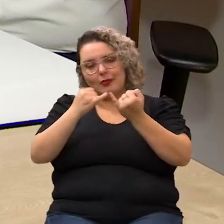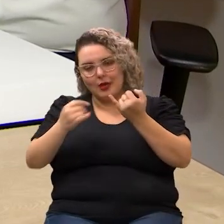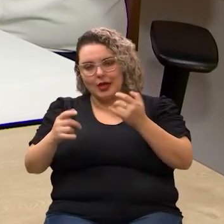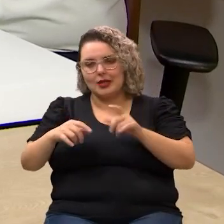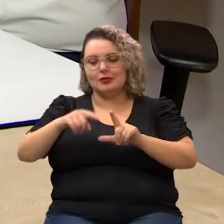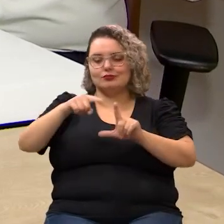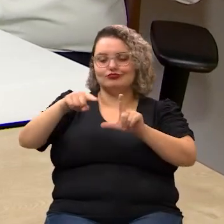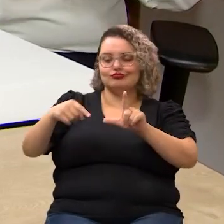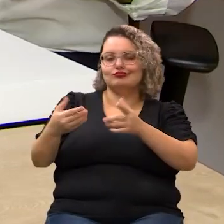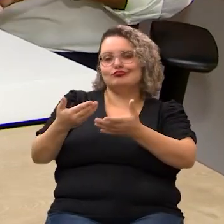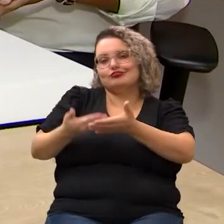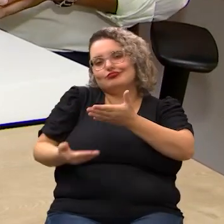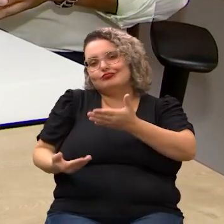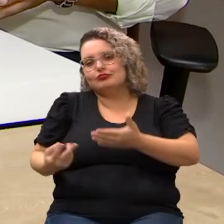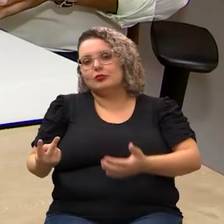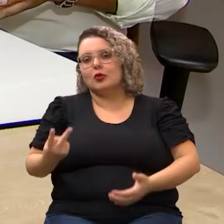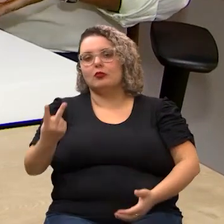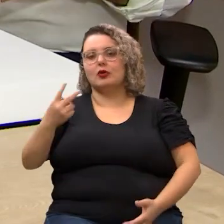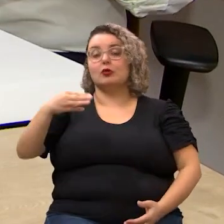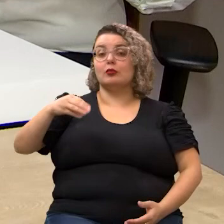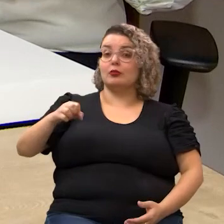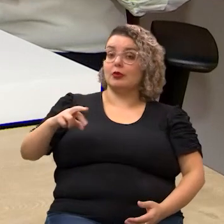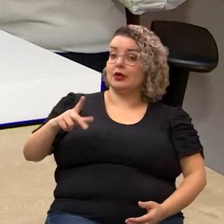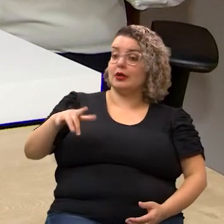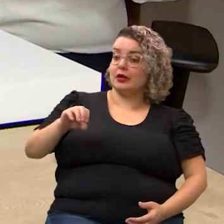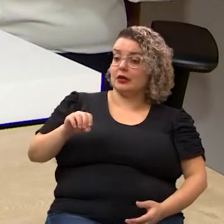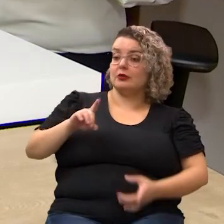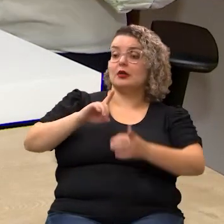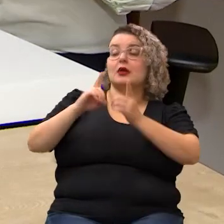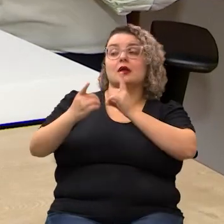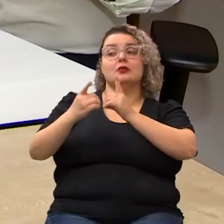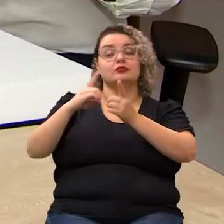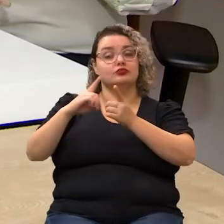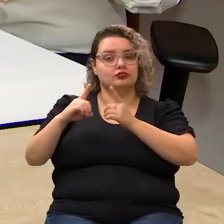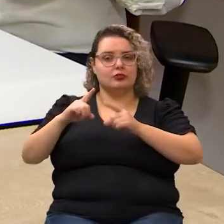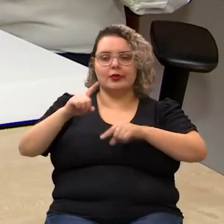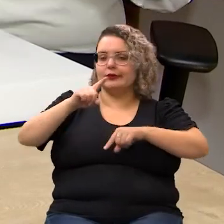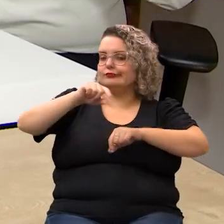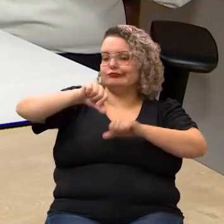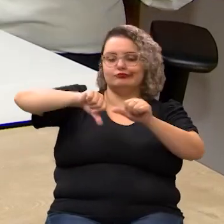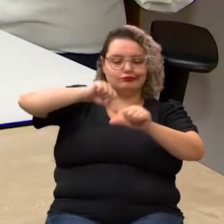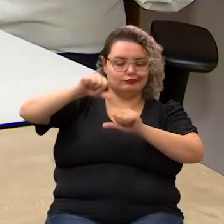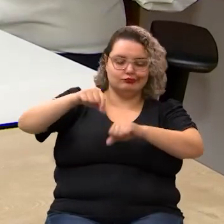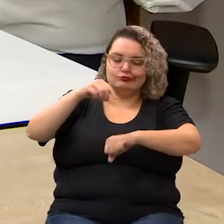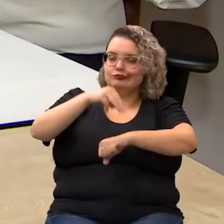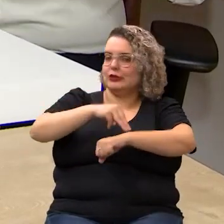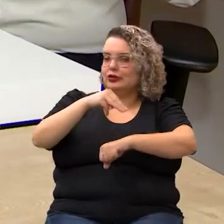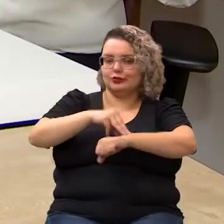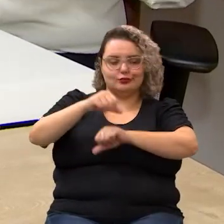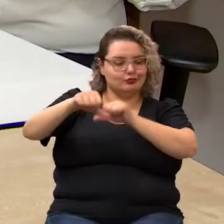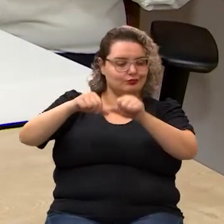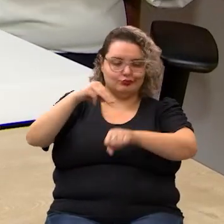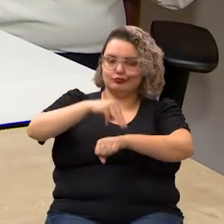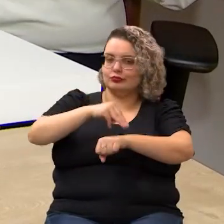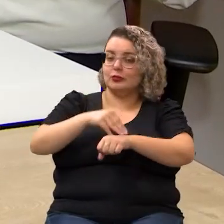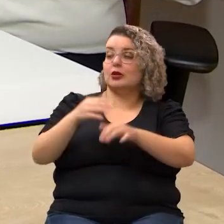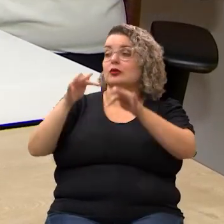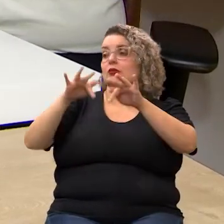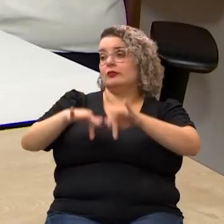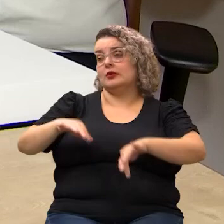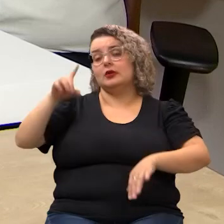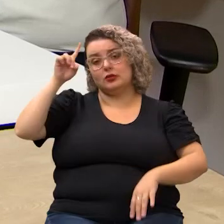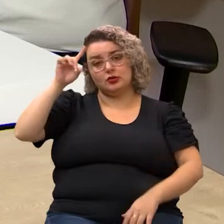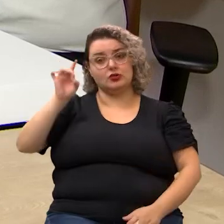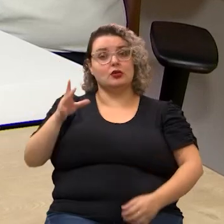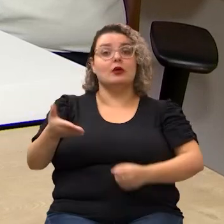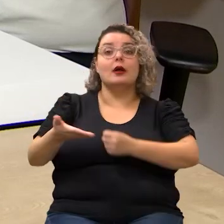empresas perderam um pouquinho do seu valor de mercado. É algo extremamente dinâmico, muda minuto a minuto e, normalmente, no final do dia, a